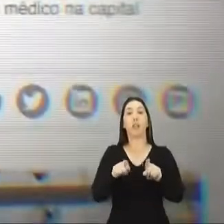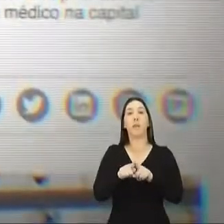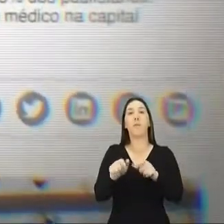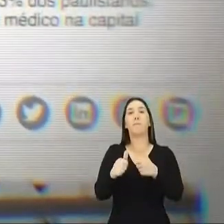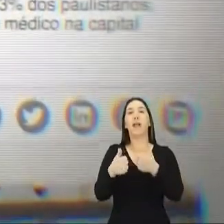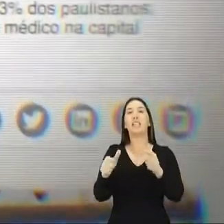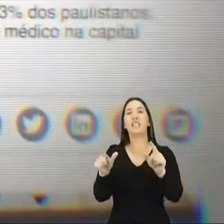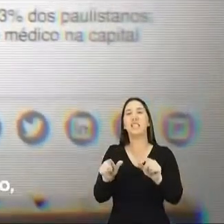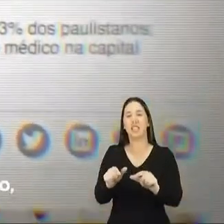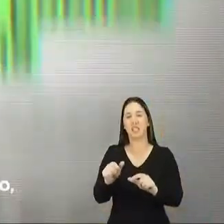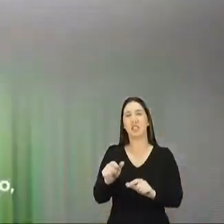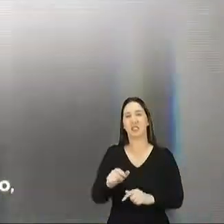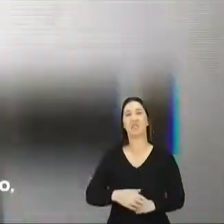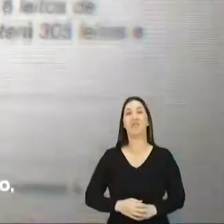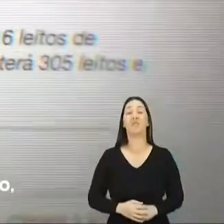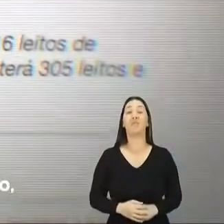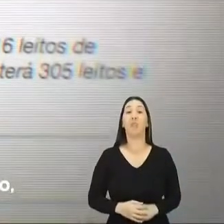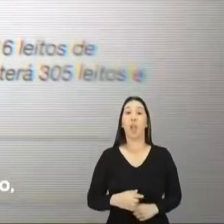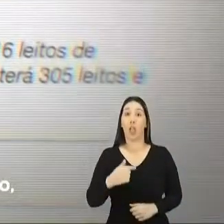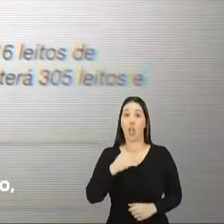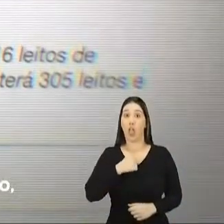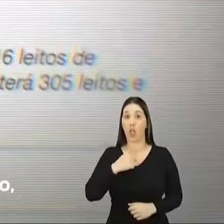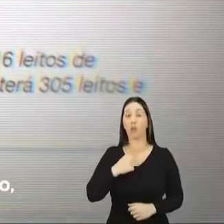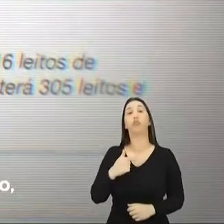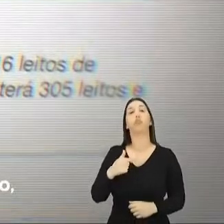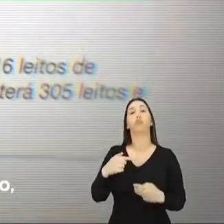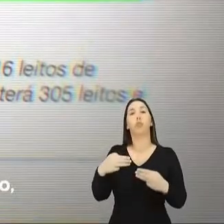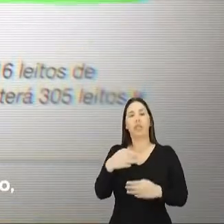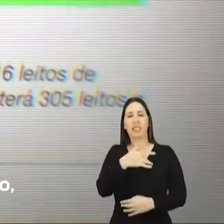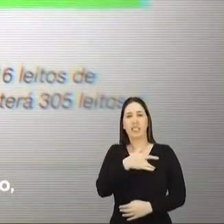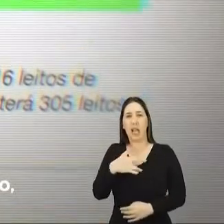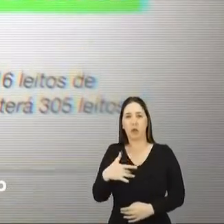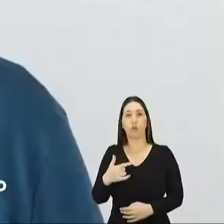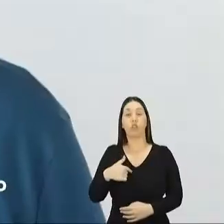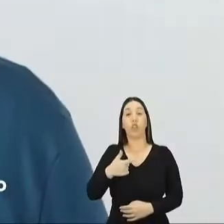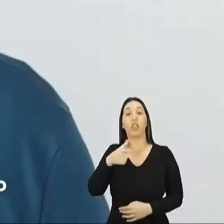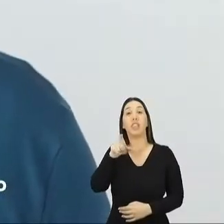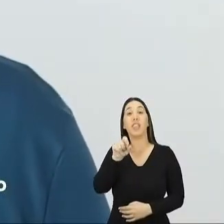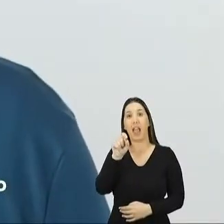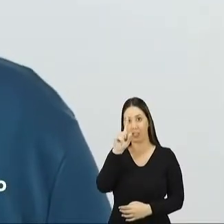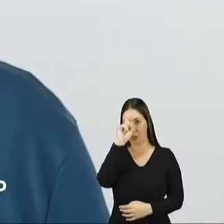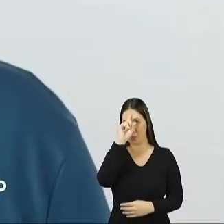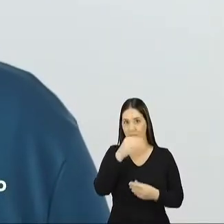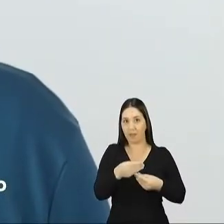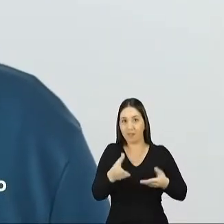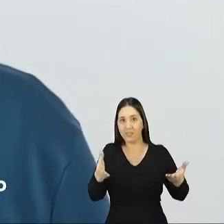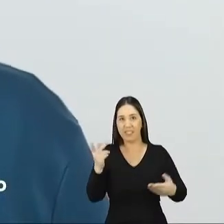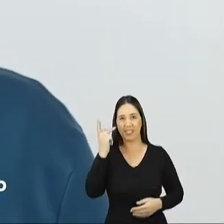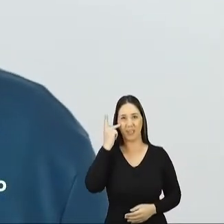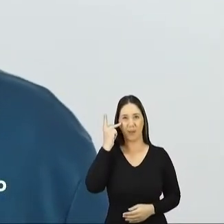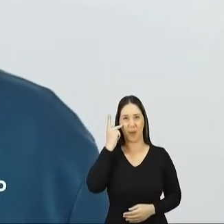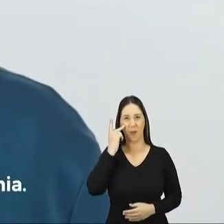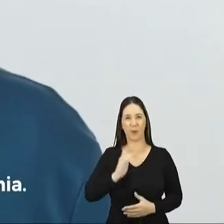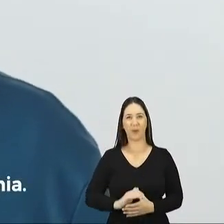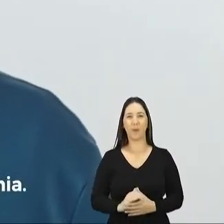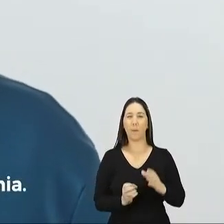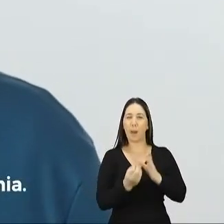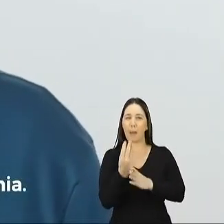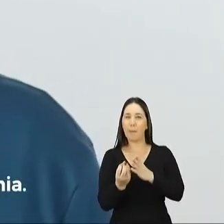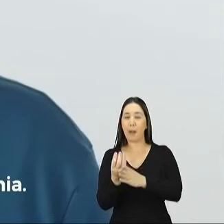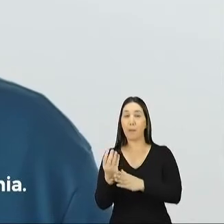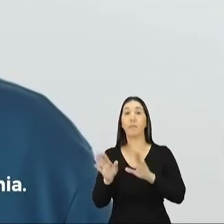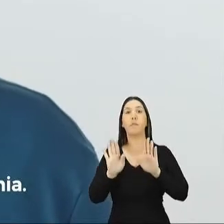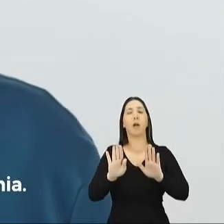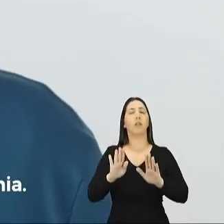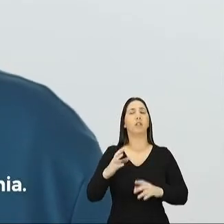Quando eu fui secretário de saúde, eu entreguei 10 novos hospitais para São Paulo. Mas o que mais me orgulha foi ter trabalhado ao lado do